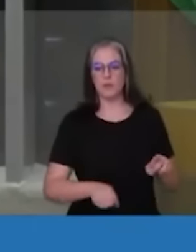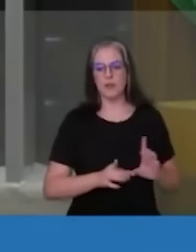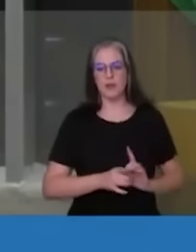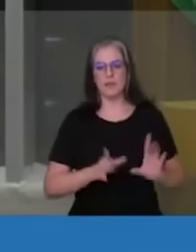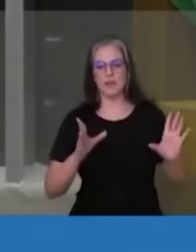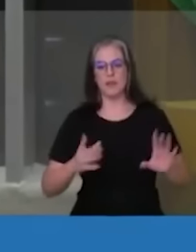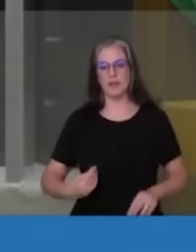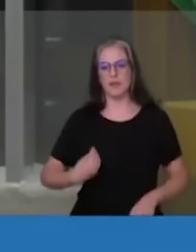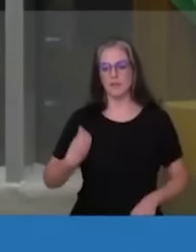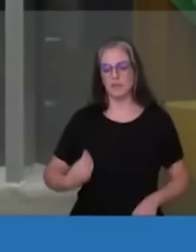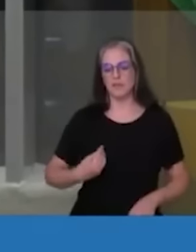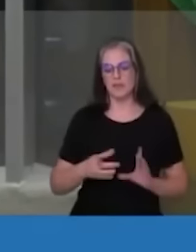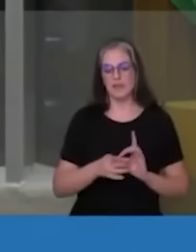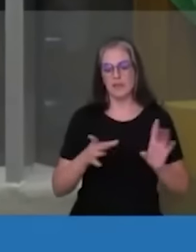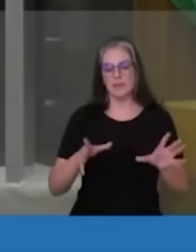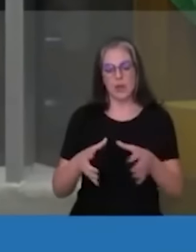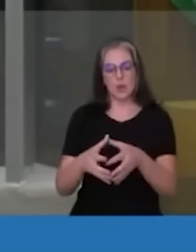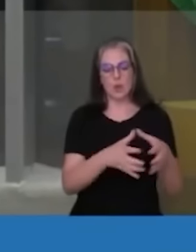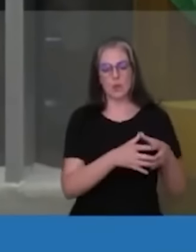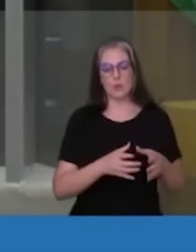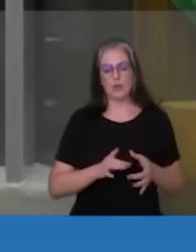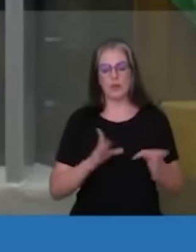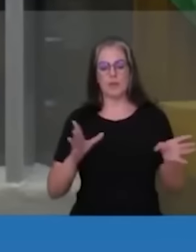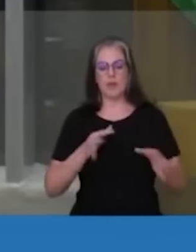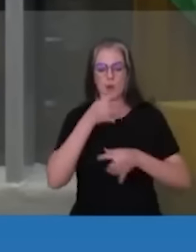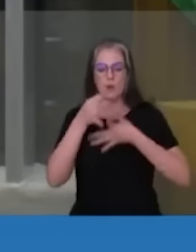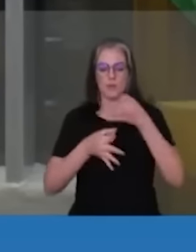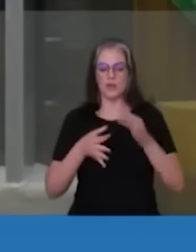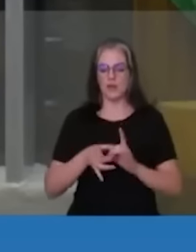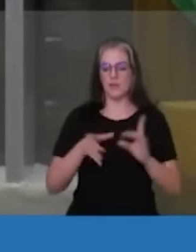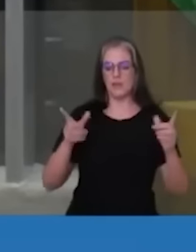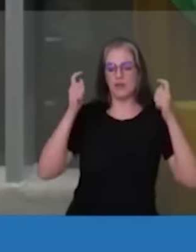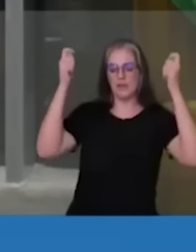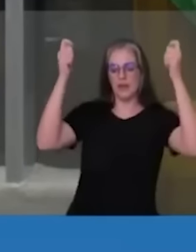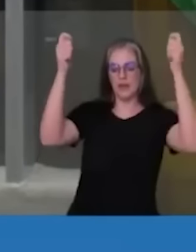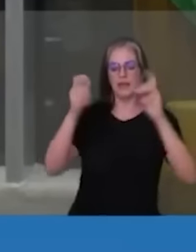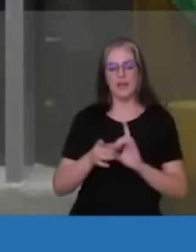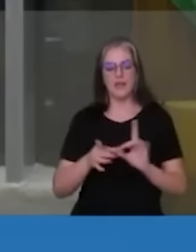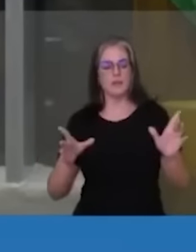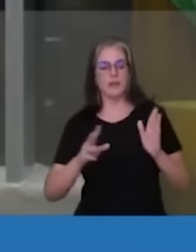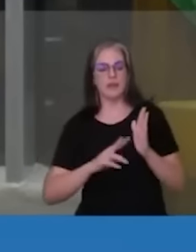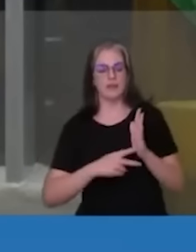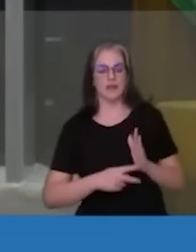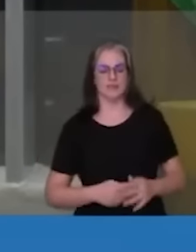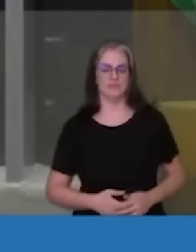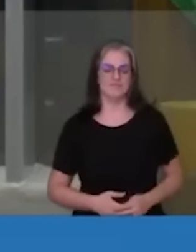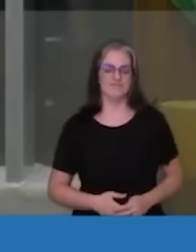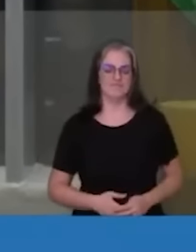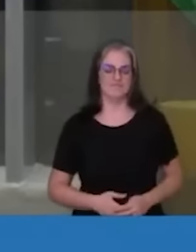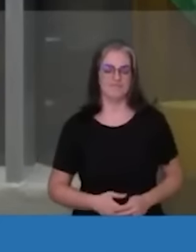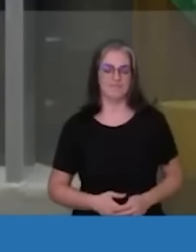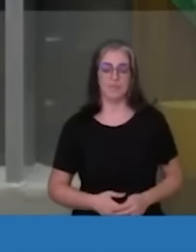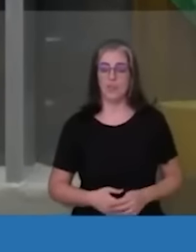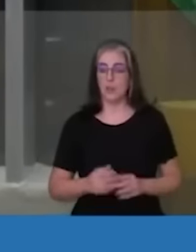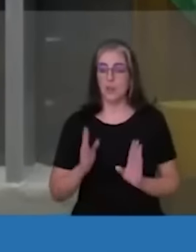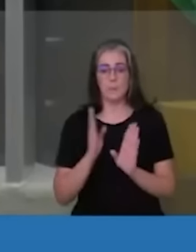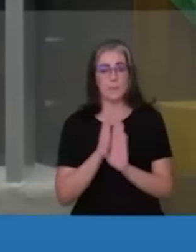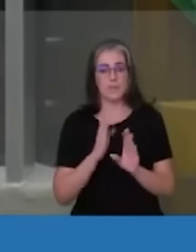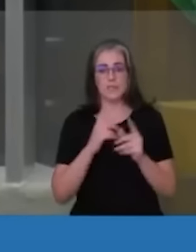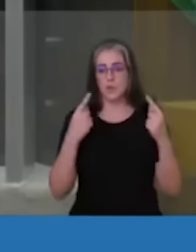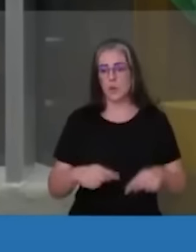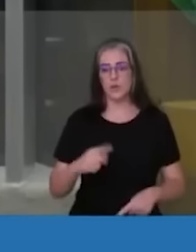organização da liberdade de expressão da liberdade de militância da Liberdade dos sindicatos perseguiram Paulo Freire